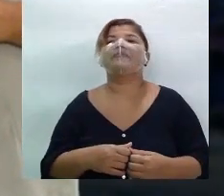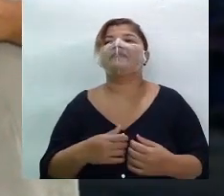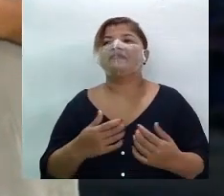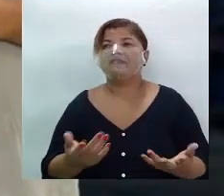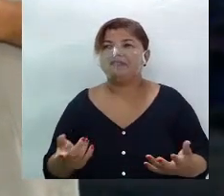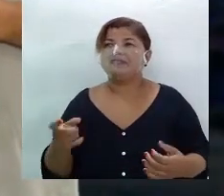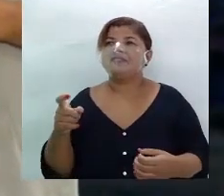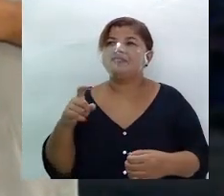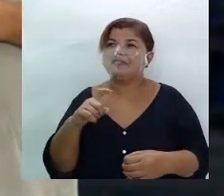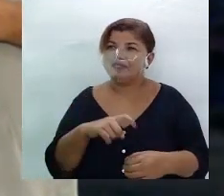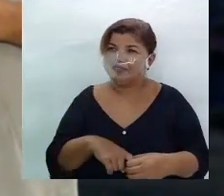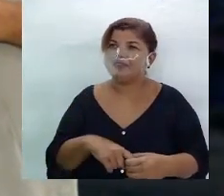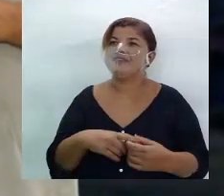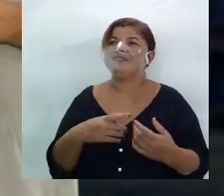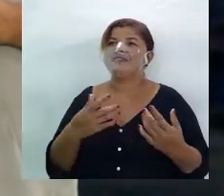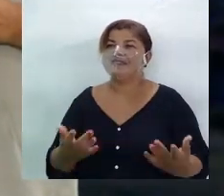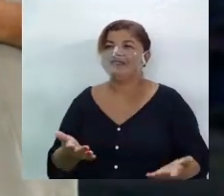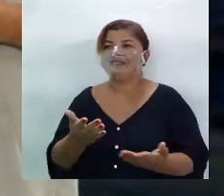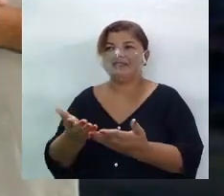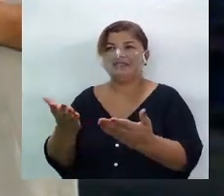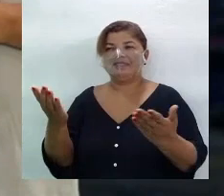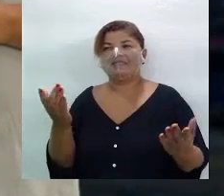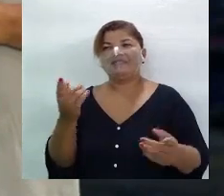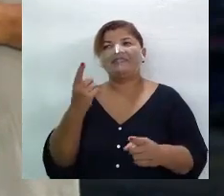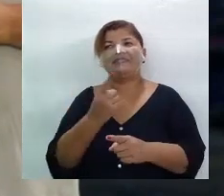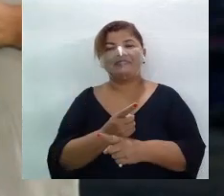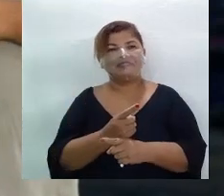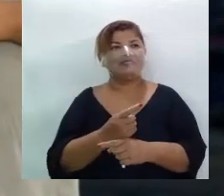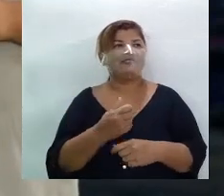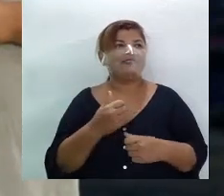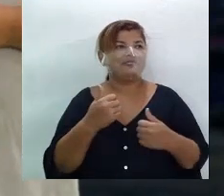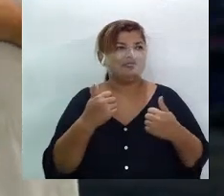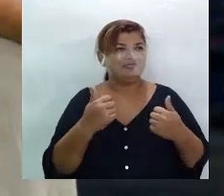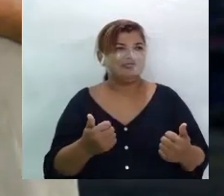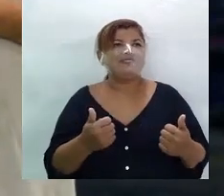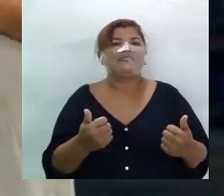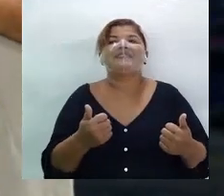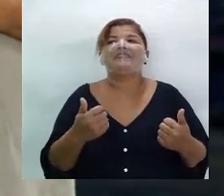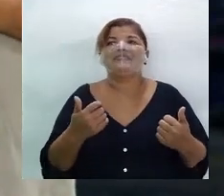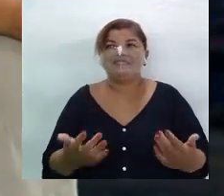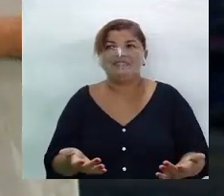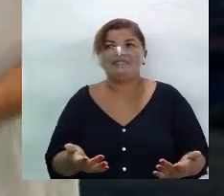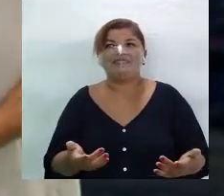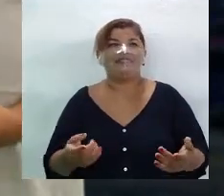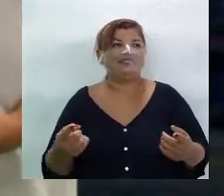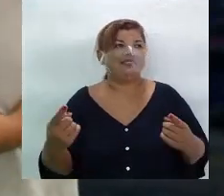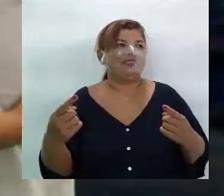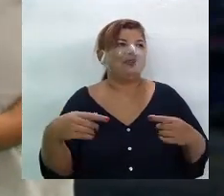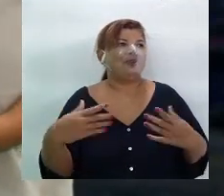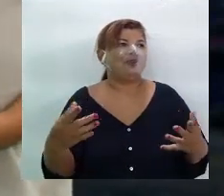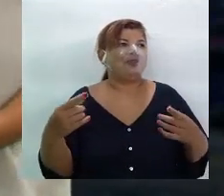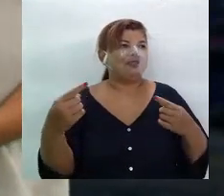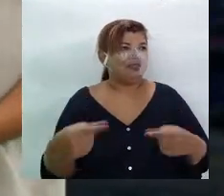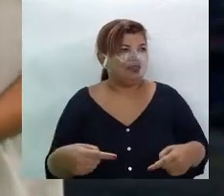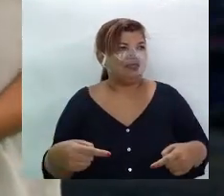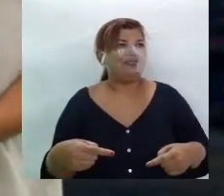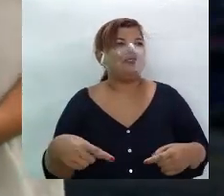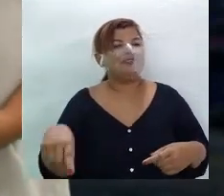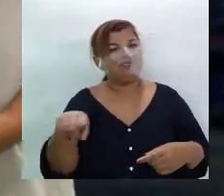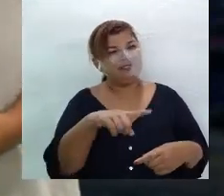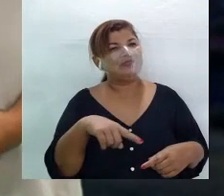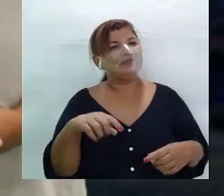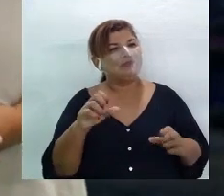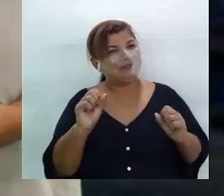voltará juntamente com o professor Jamerson para mais um encontro. Muito obrigado. E antes de terminar, desafio, professor. Que você